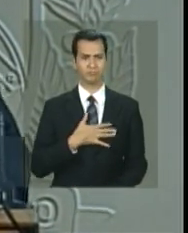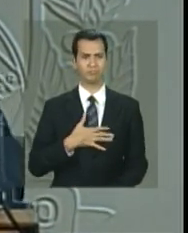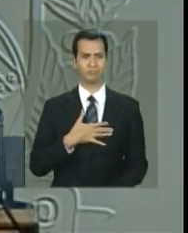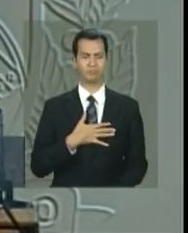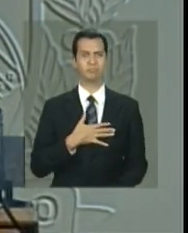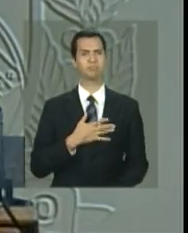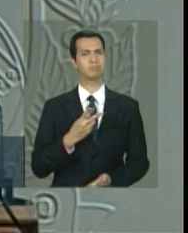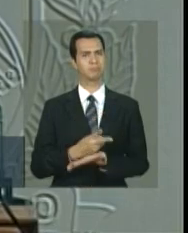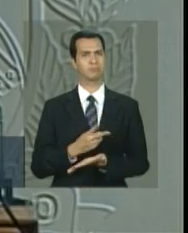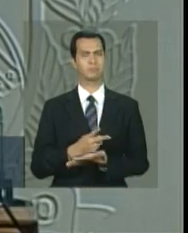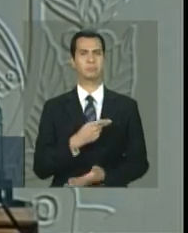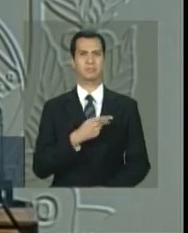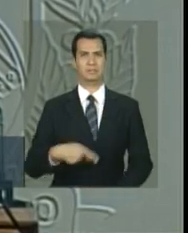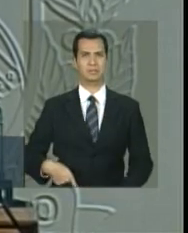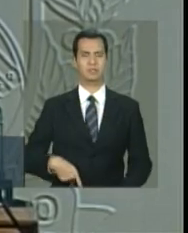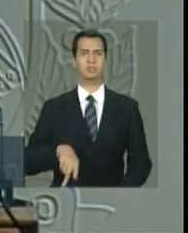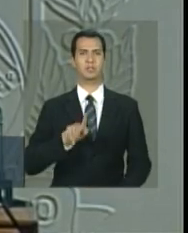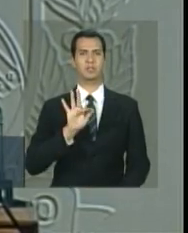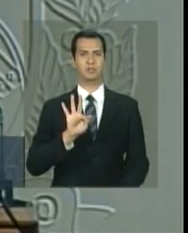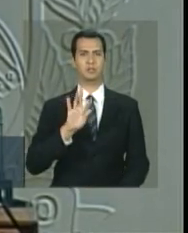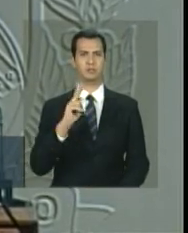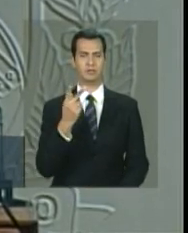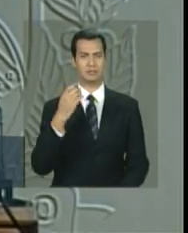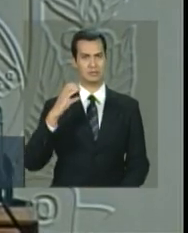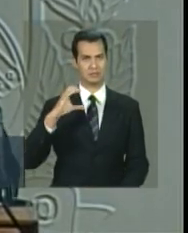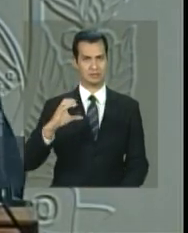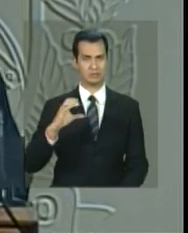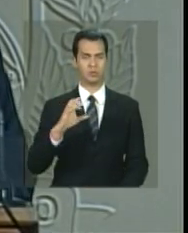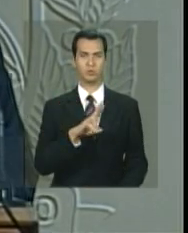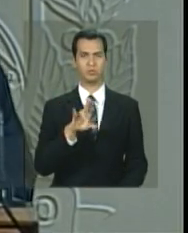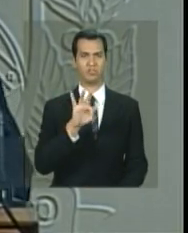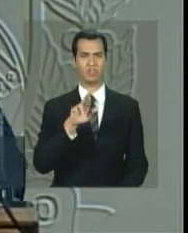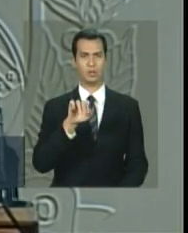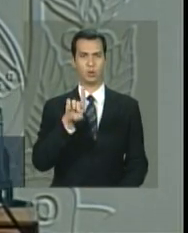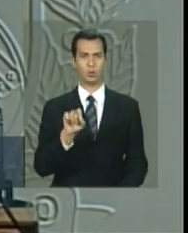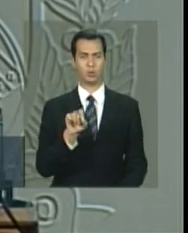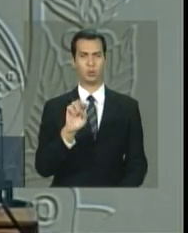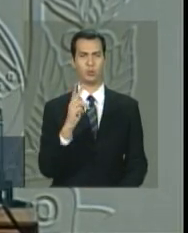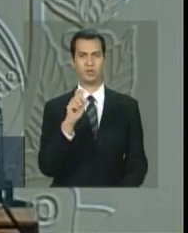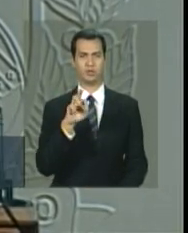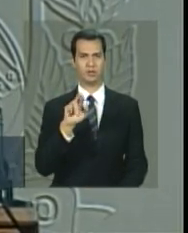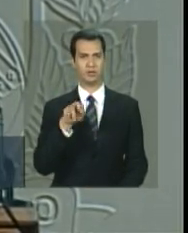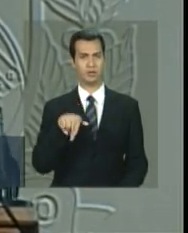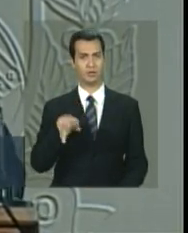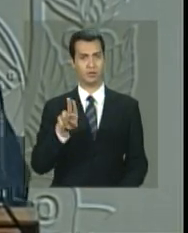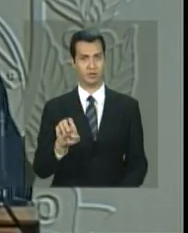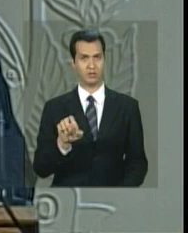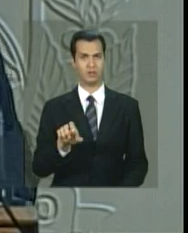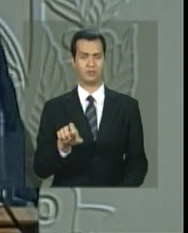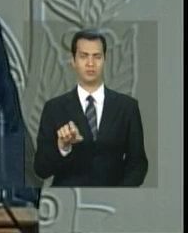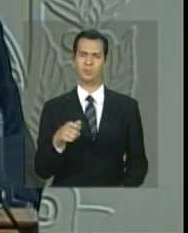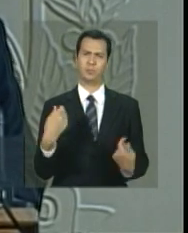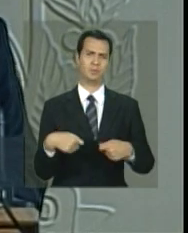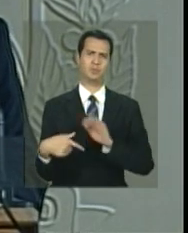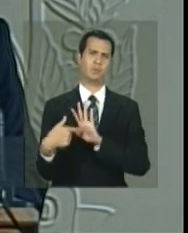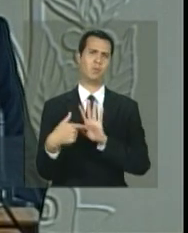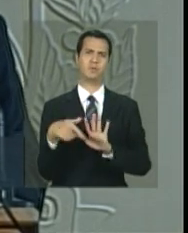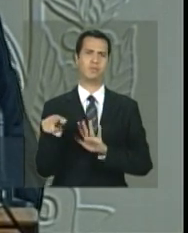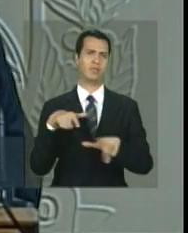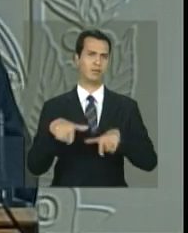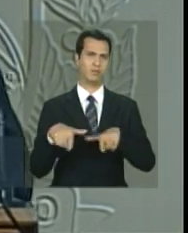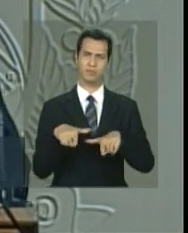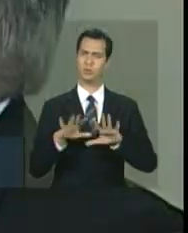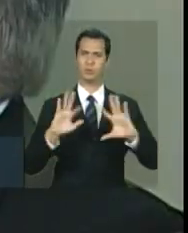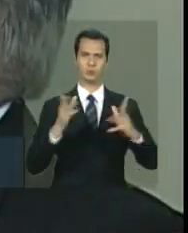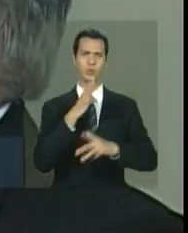sempre presidente Fernando Henrique Cardoso, que aqui dispensa apresentações em relação ao seu trabalho, em relação à